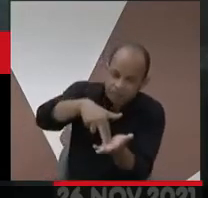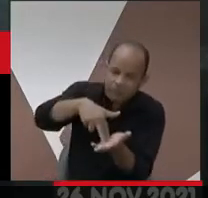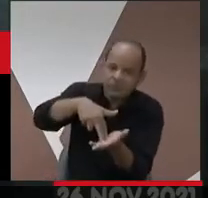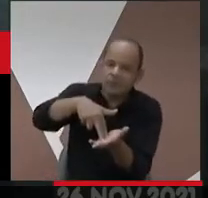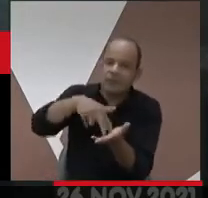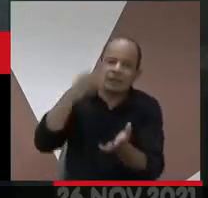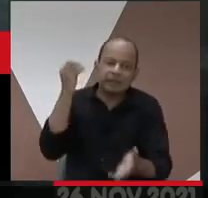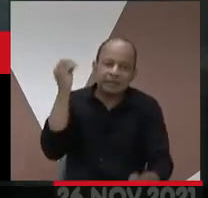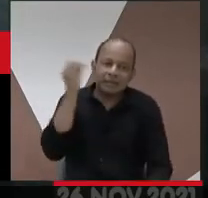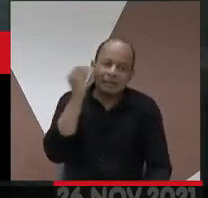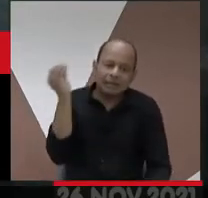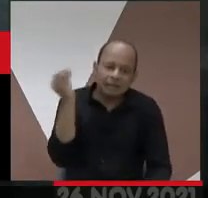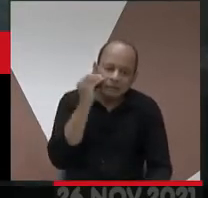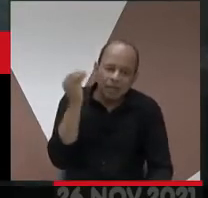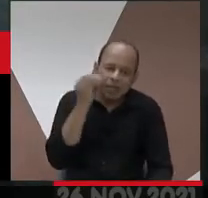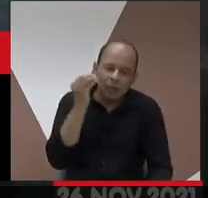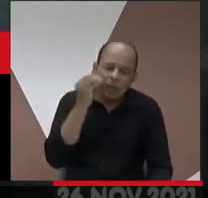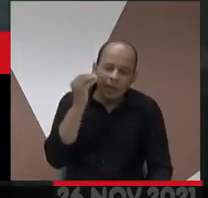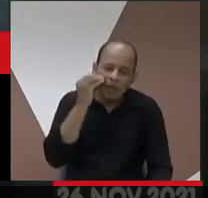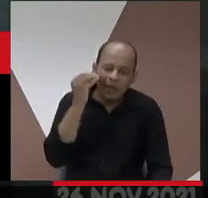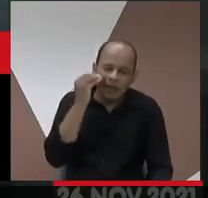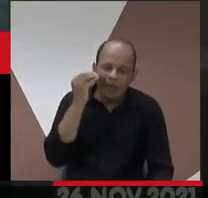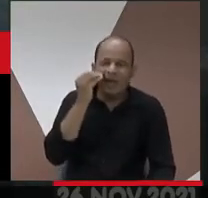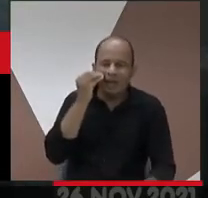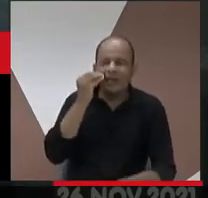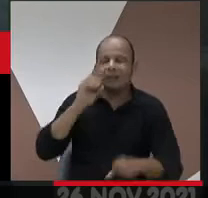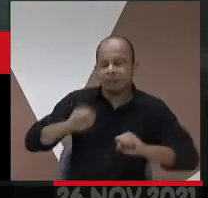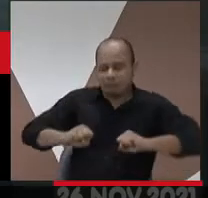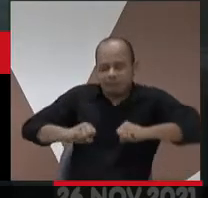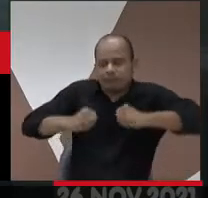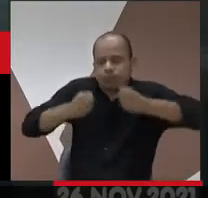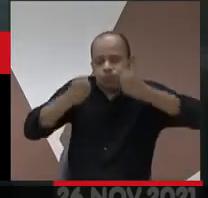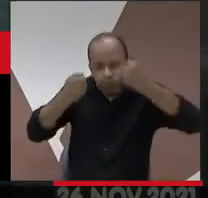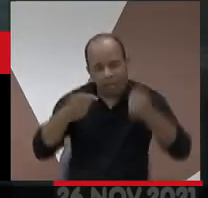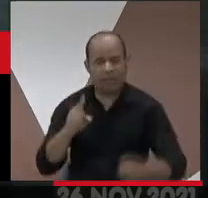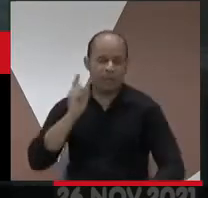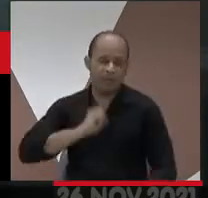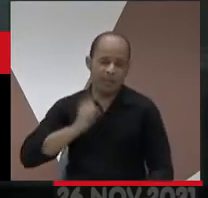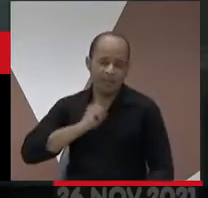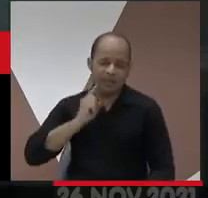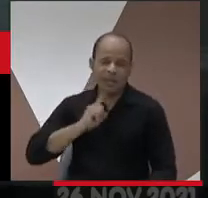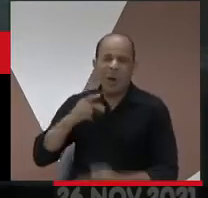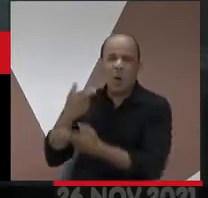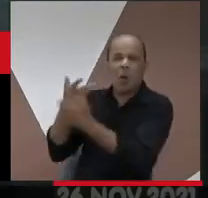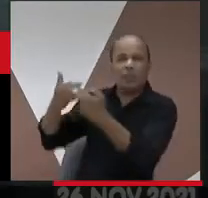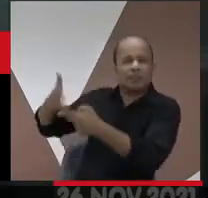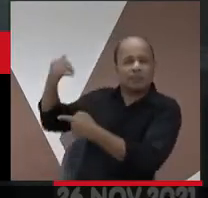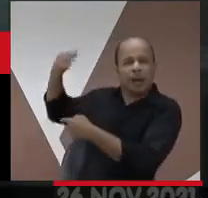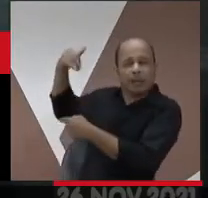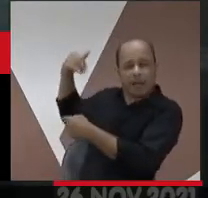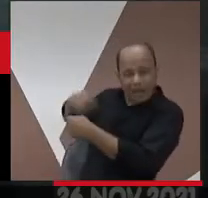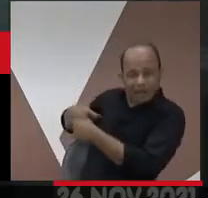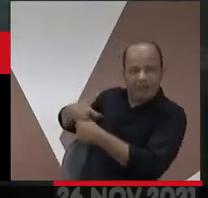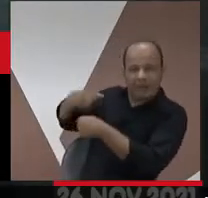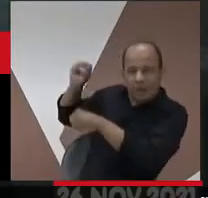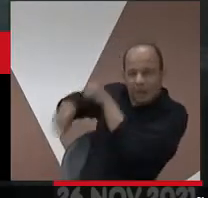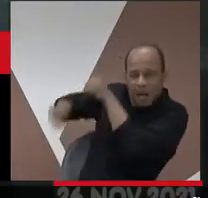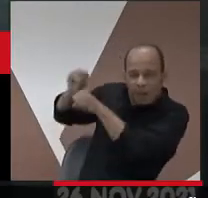quebrar os vícios do passado, para traçar novas linhas de